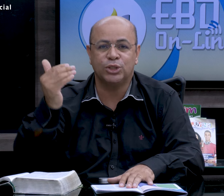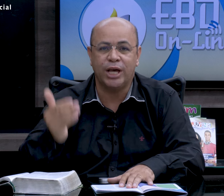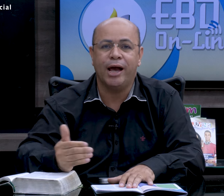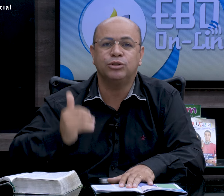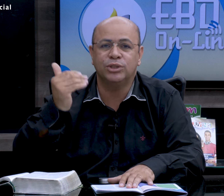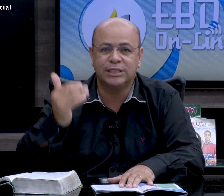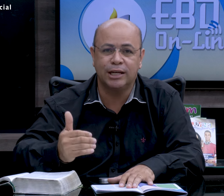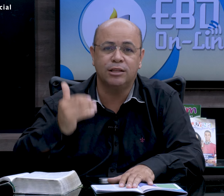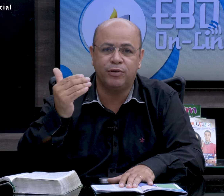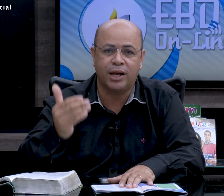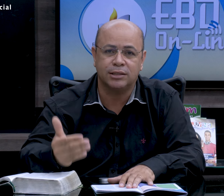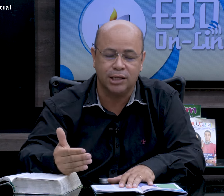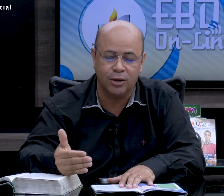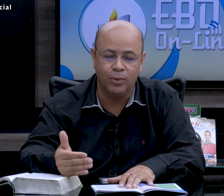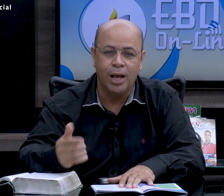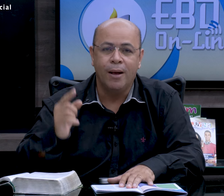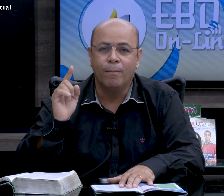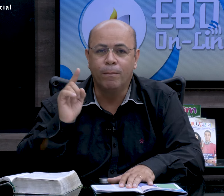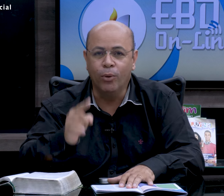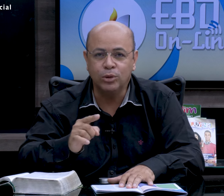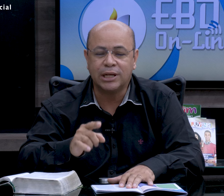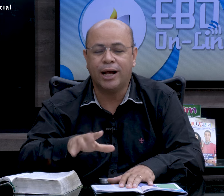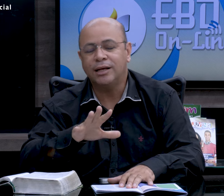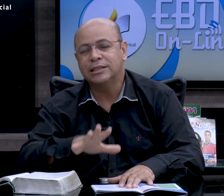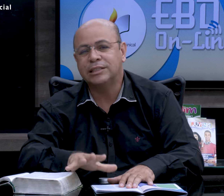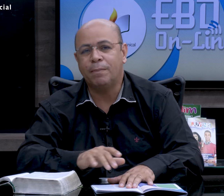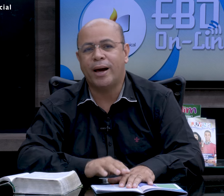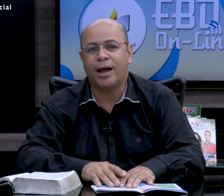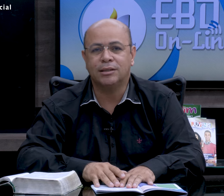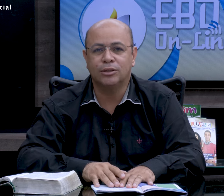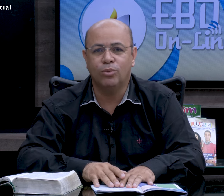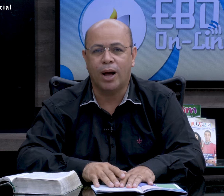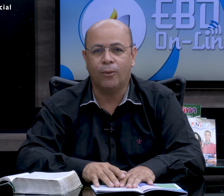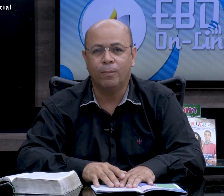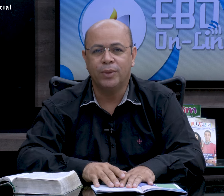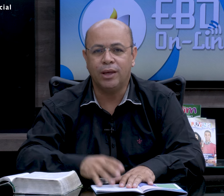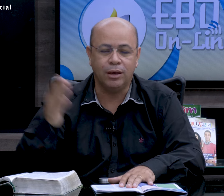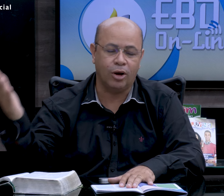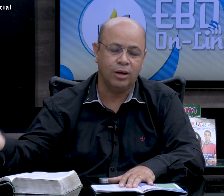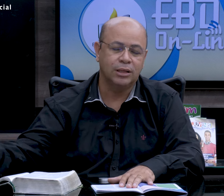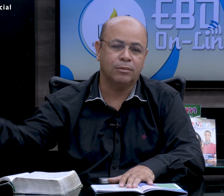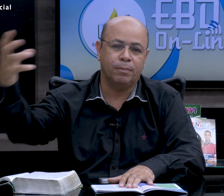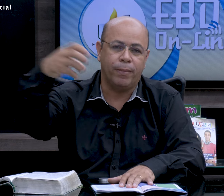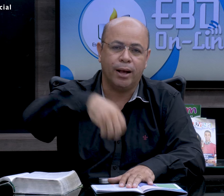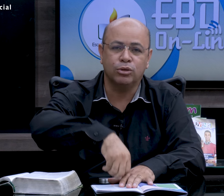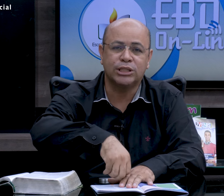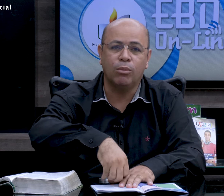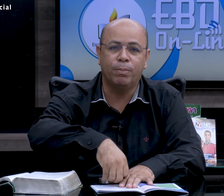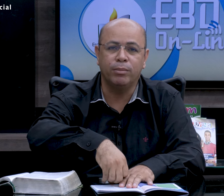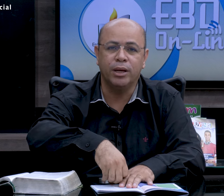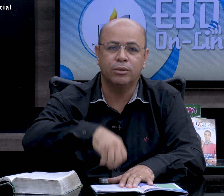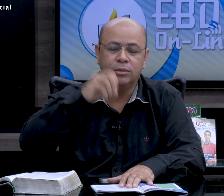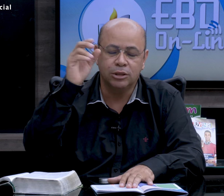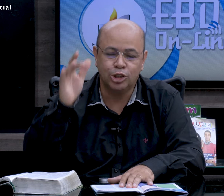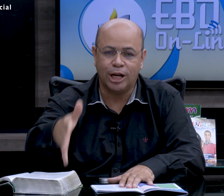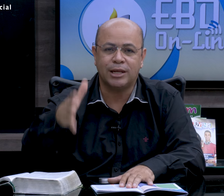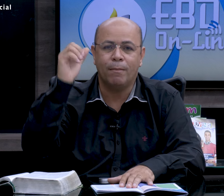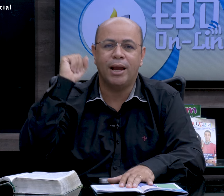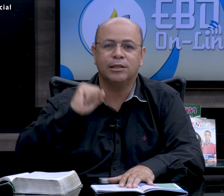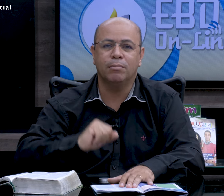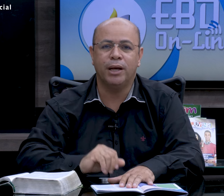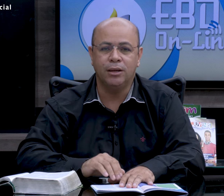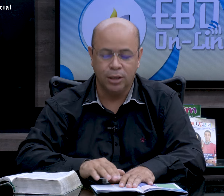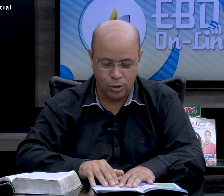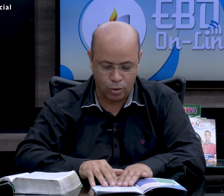em processo de santificação busca separar-se do mal e aí ó pega o Salmo primeiro já